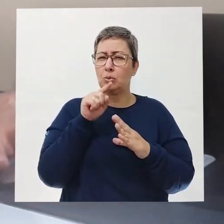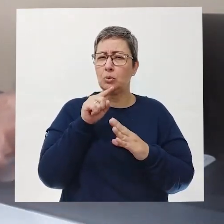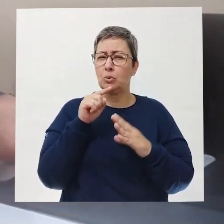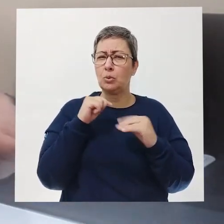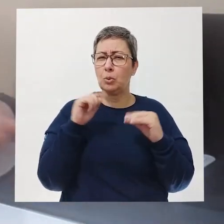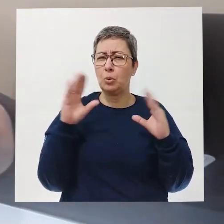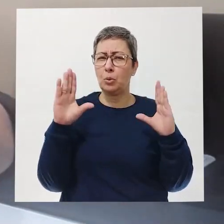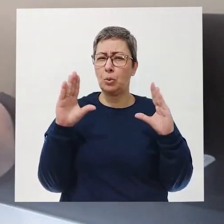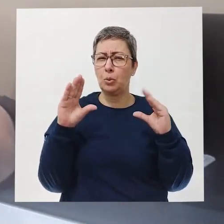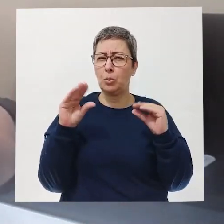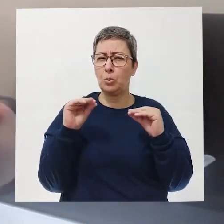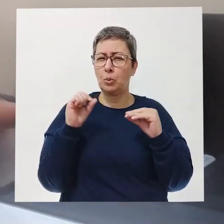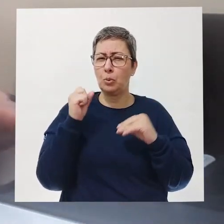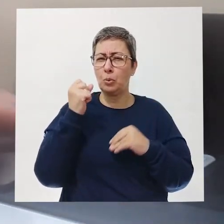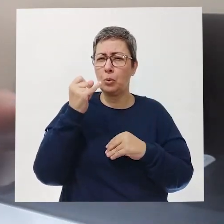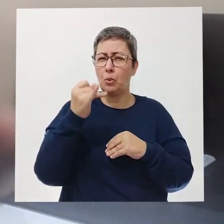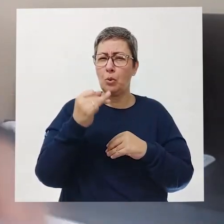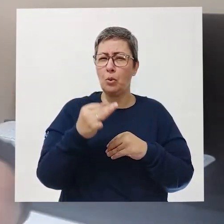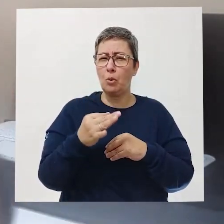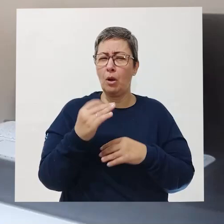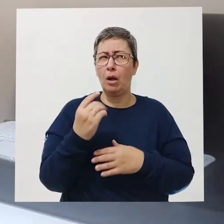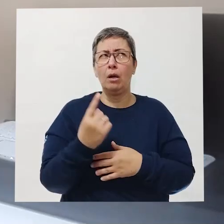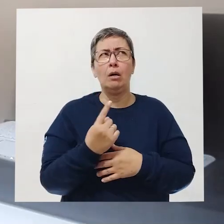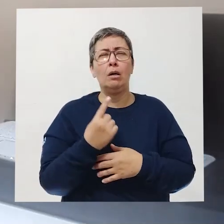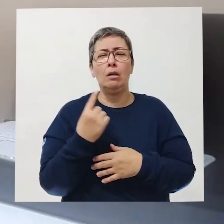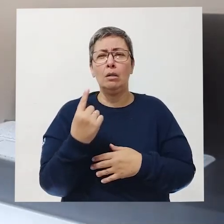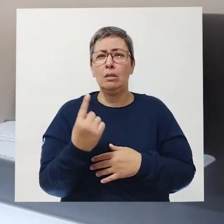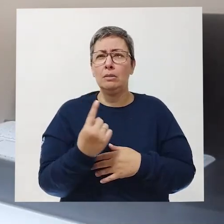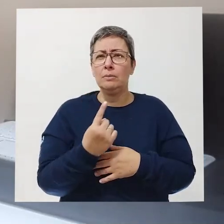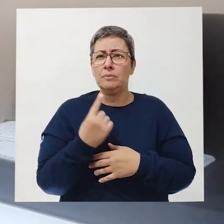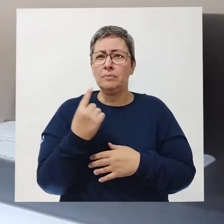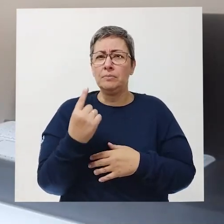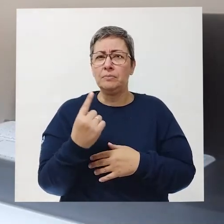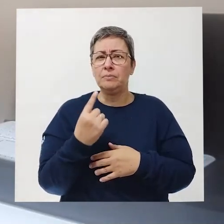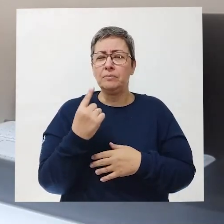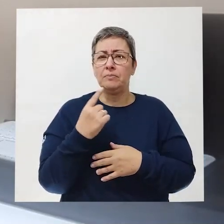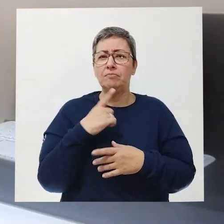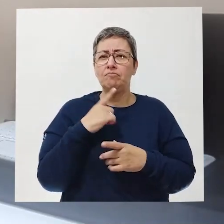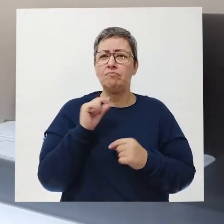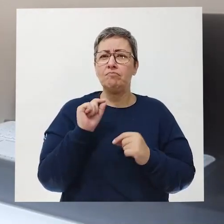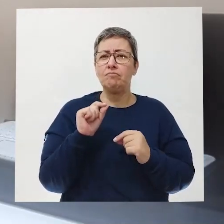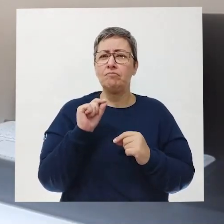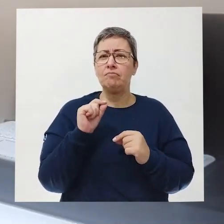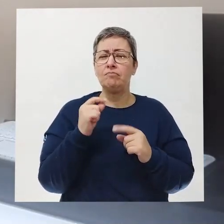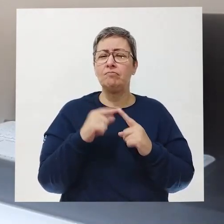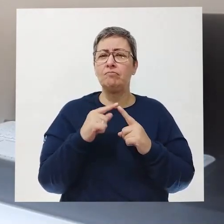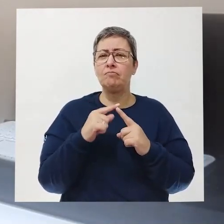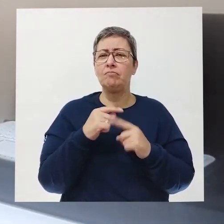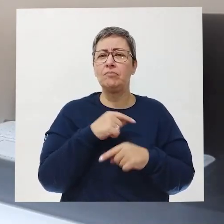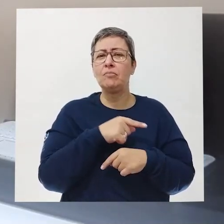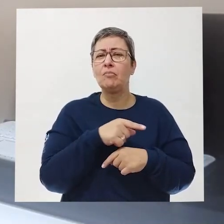de madrugada, você com insônia. Aí você